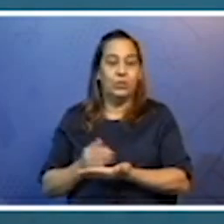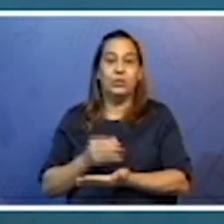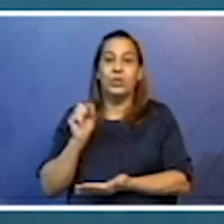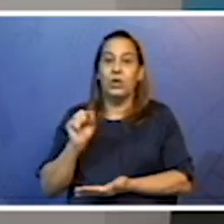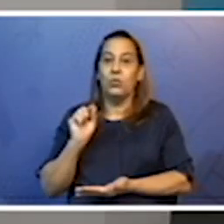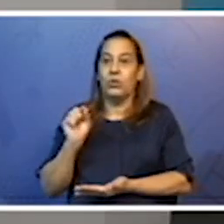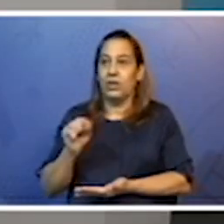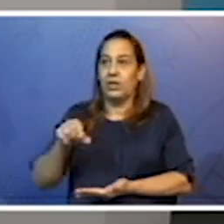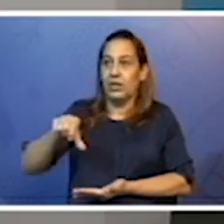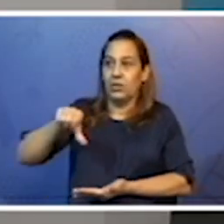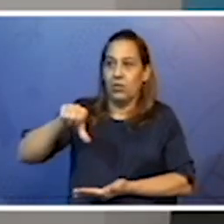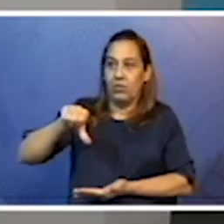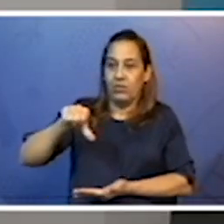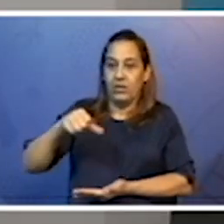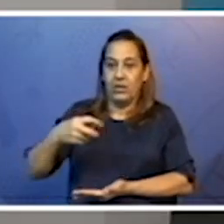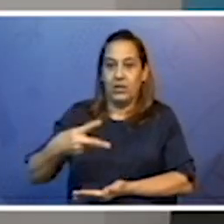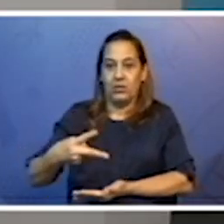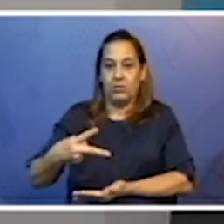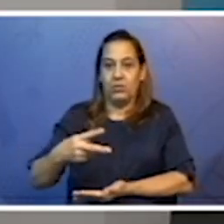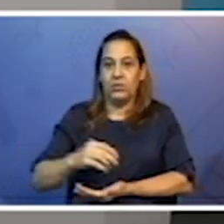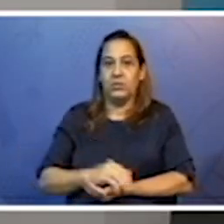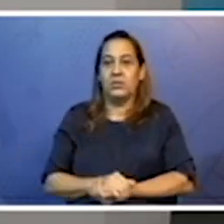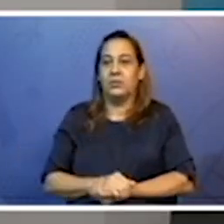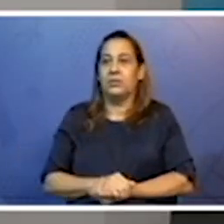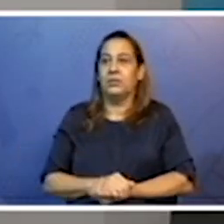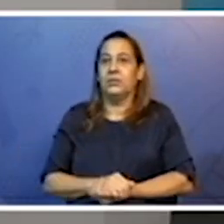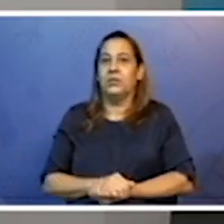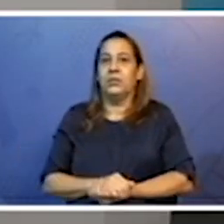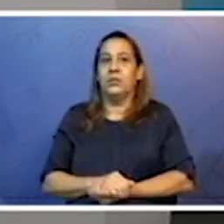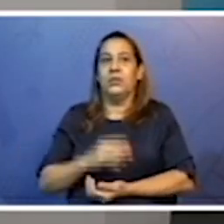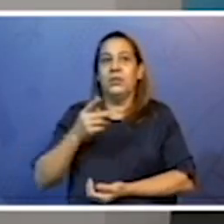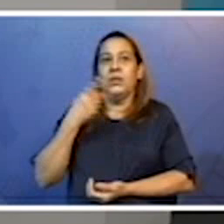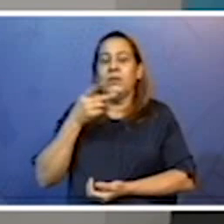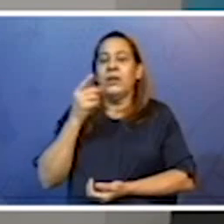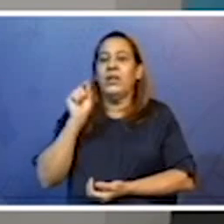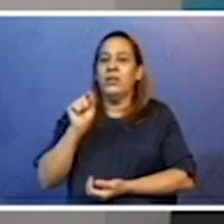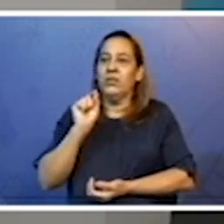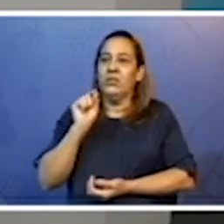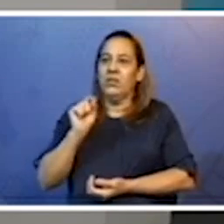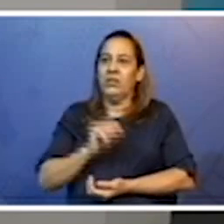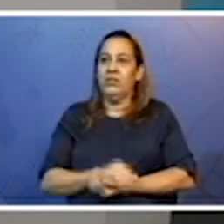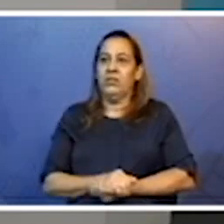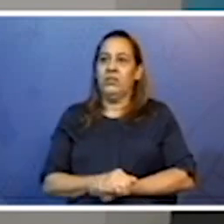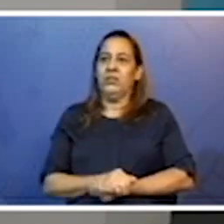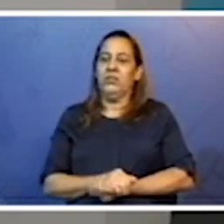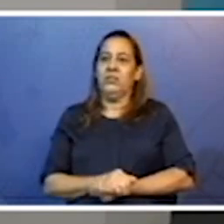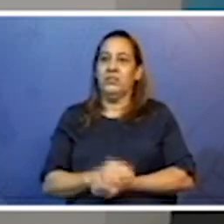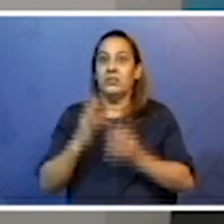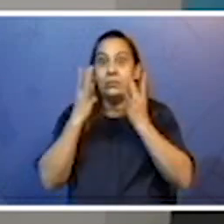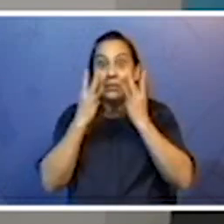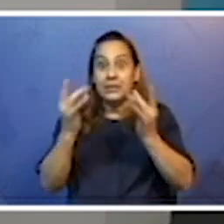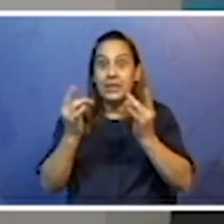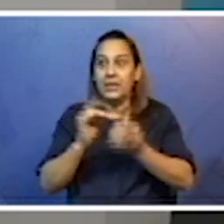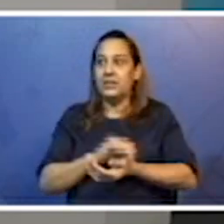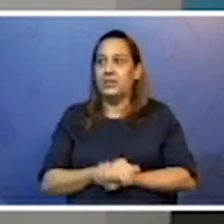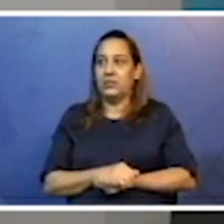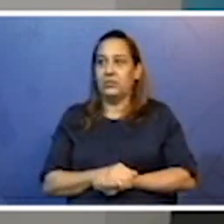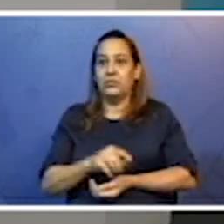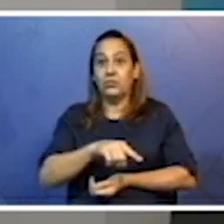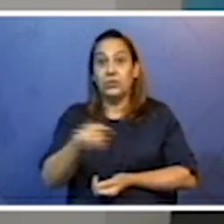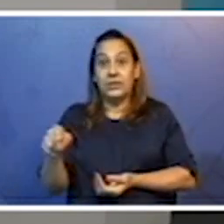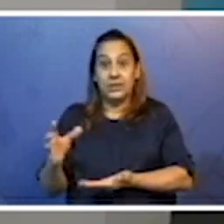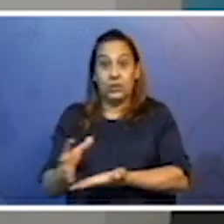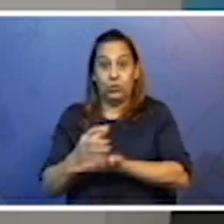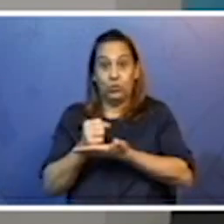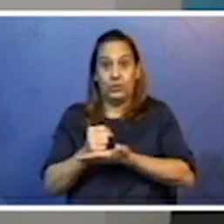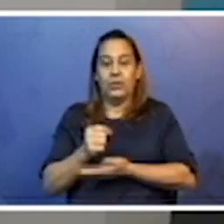na página 92, tá falando assim, presta atenção que eu vou precisar da ajuda de